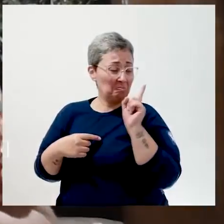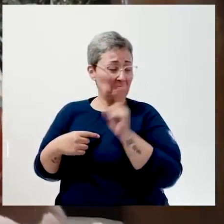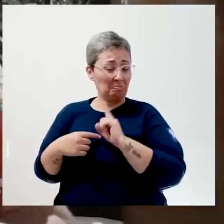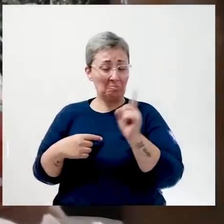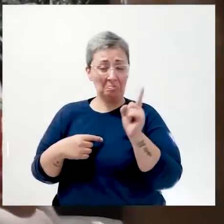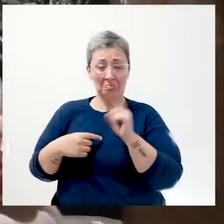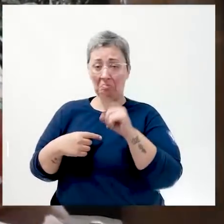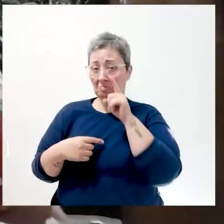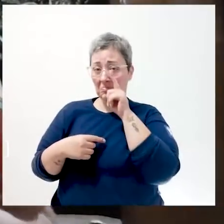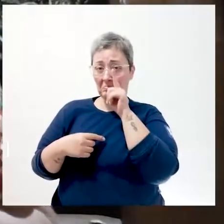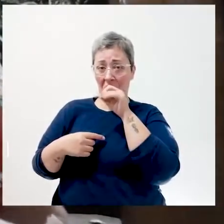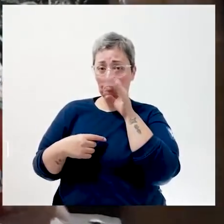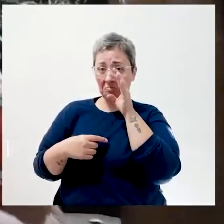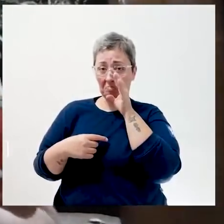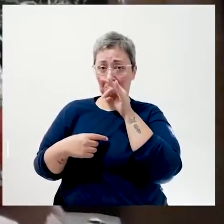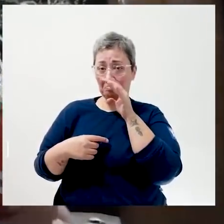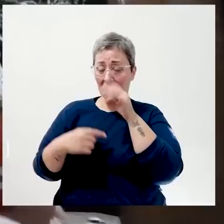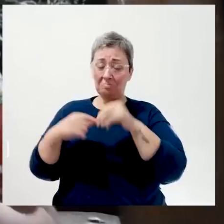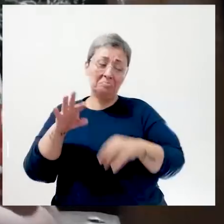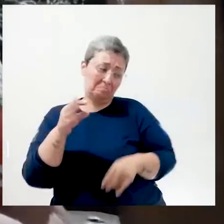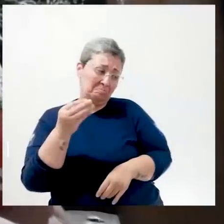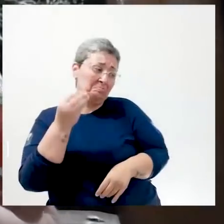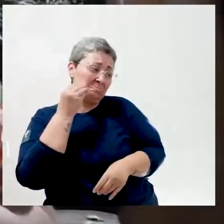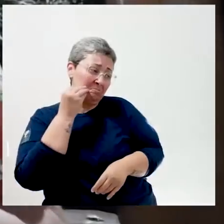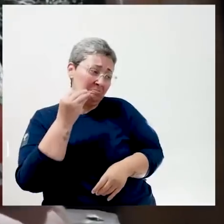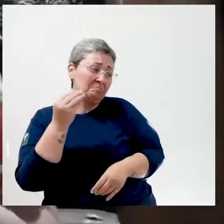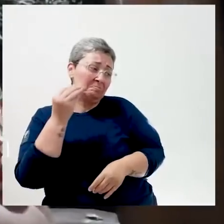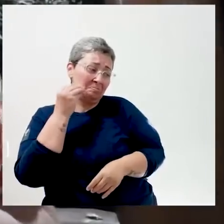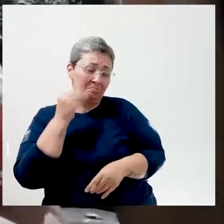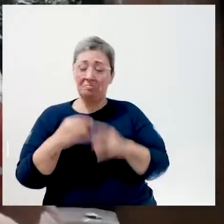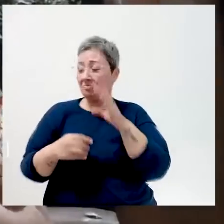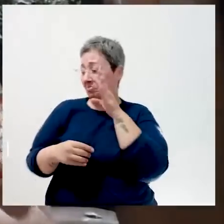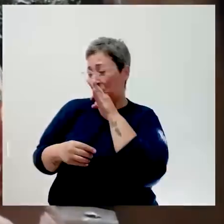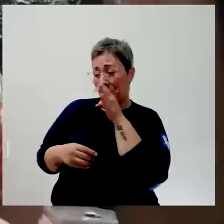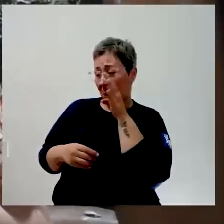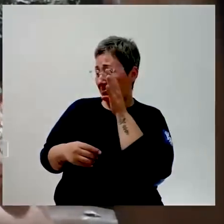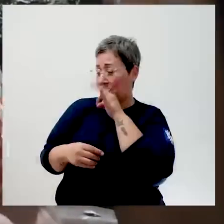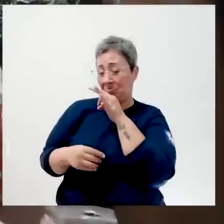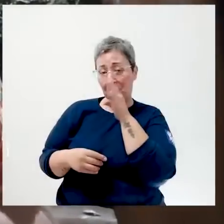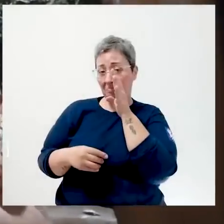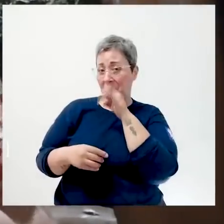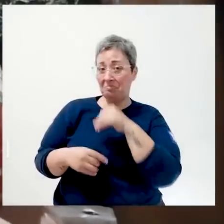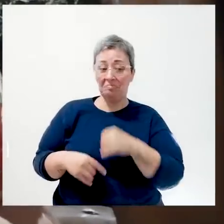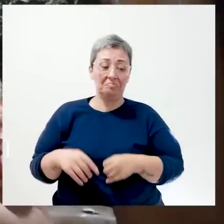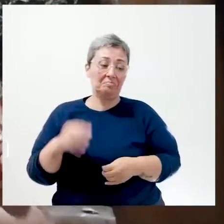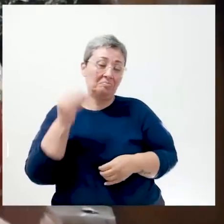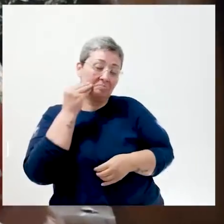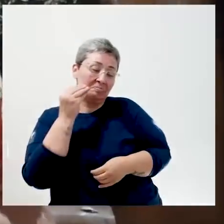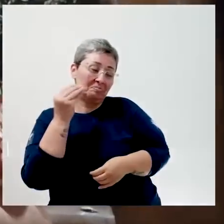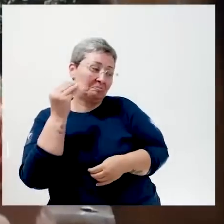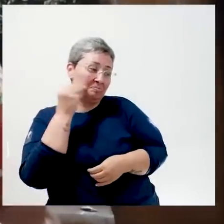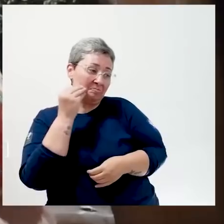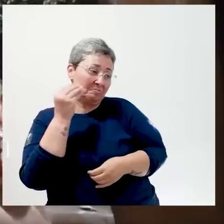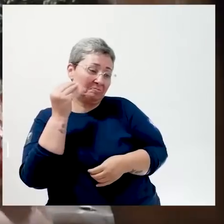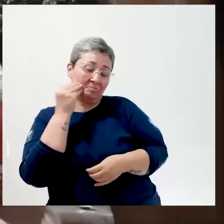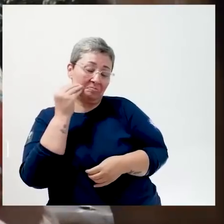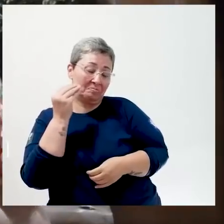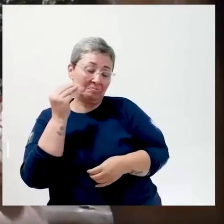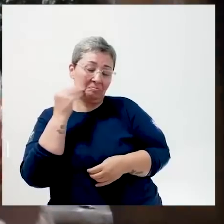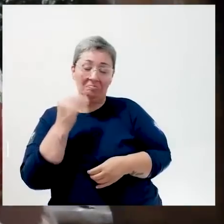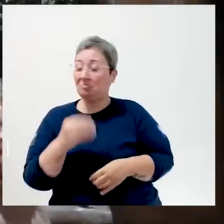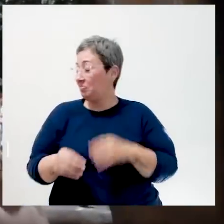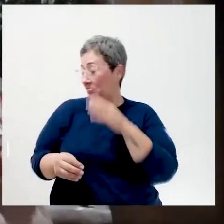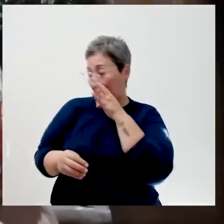dou, não dou, não dou. Me dá uma beijoca. Não dou, não dou, não dou. Me dá